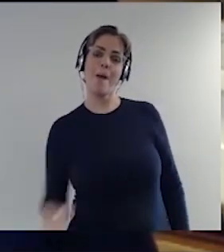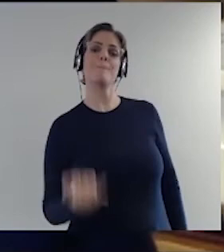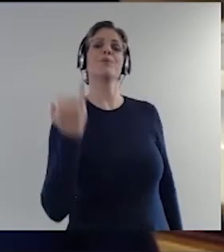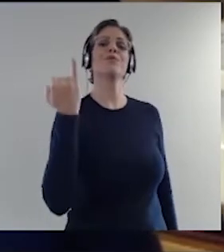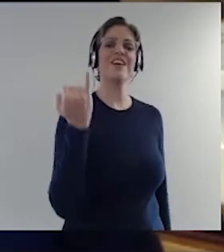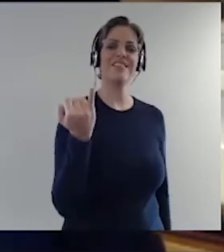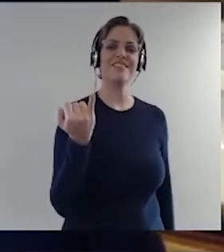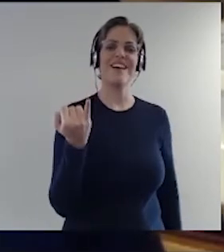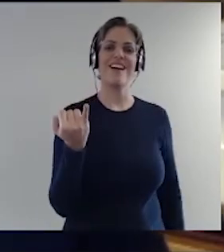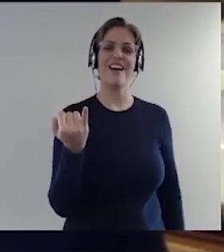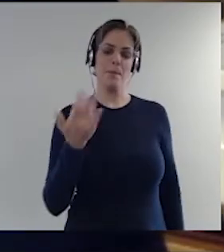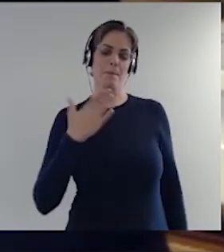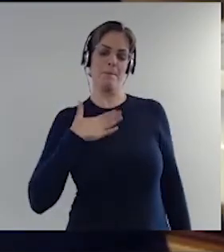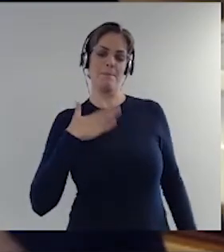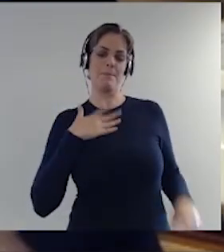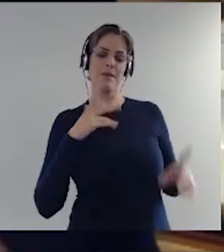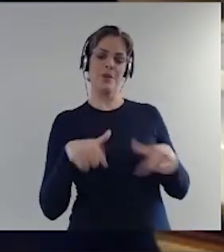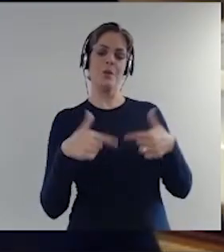as suas